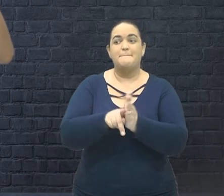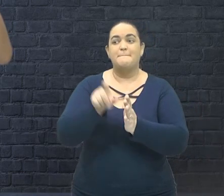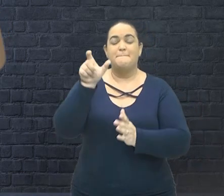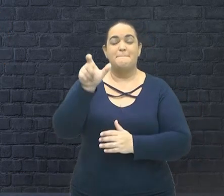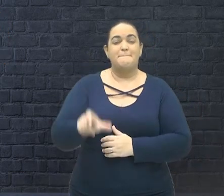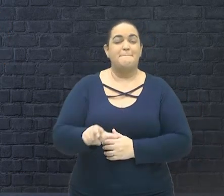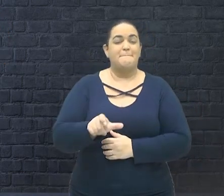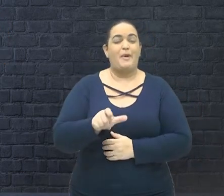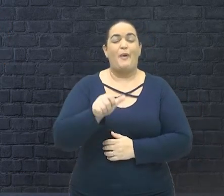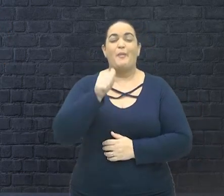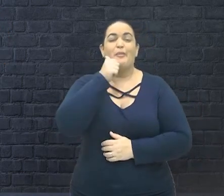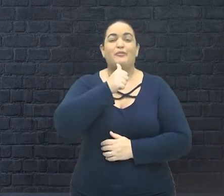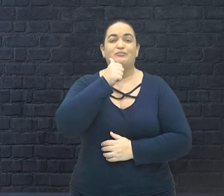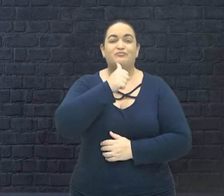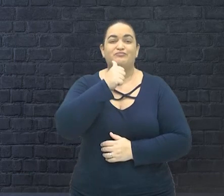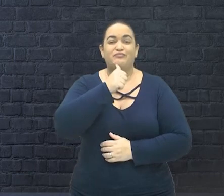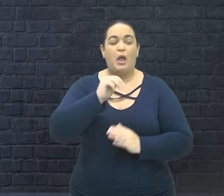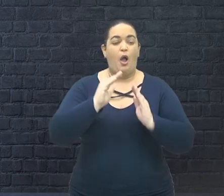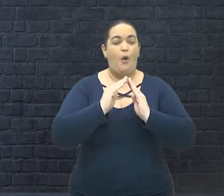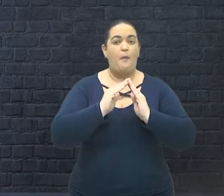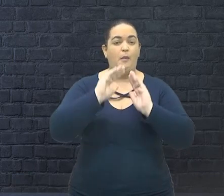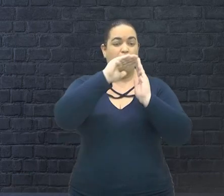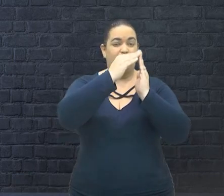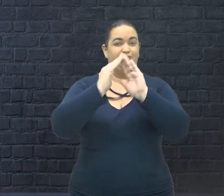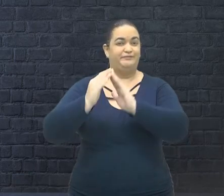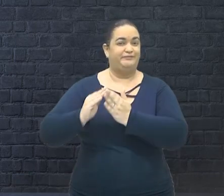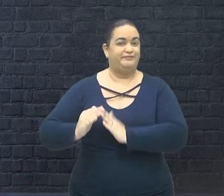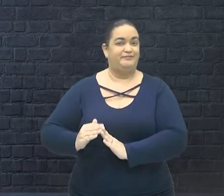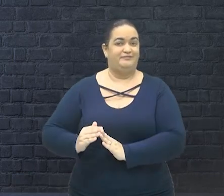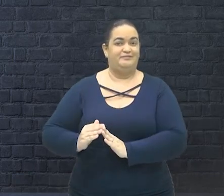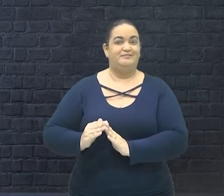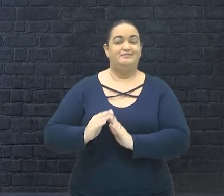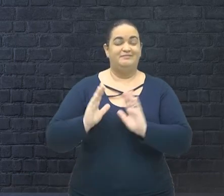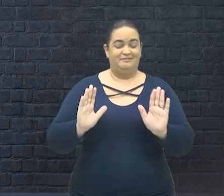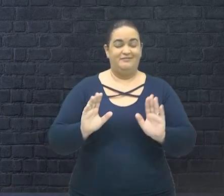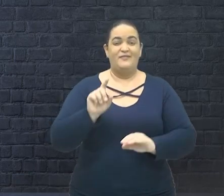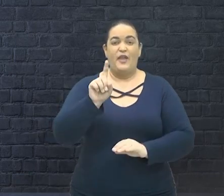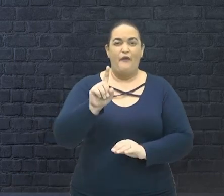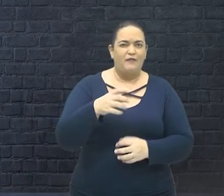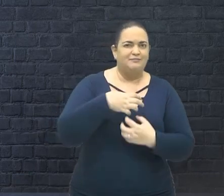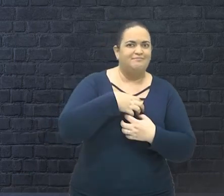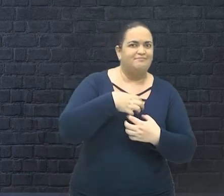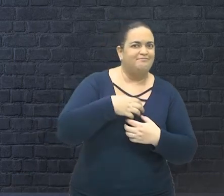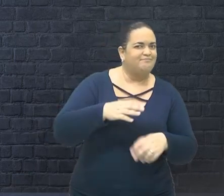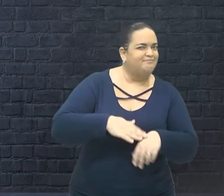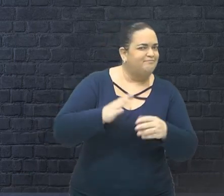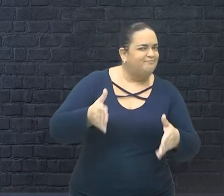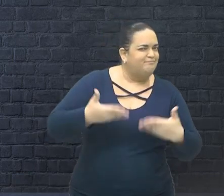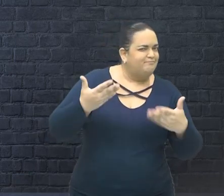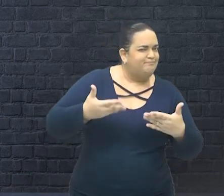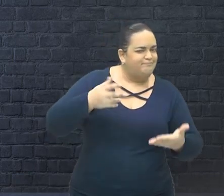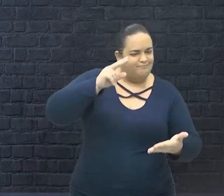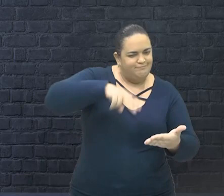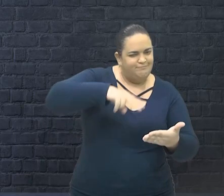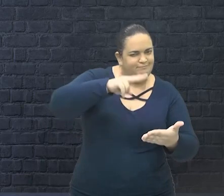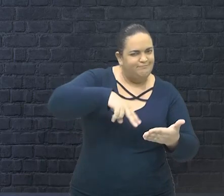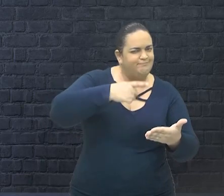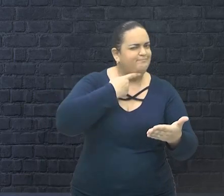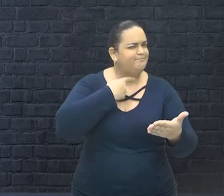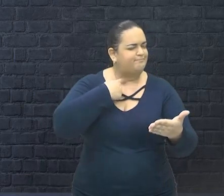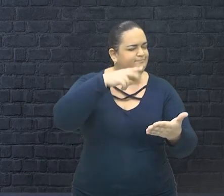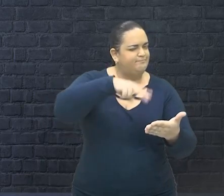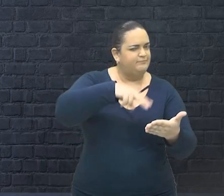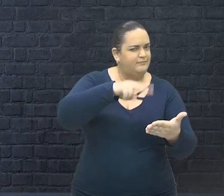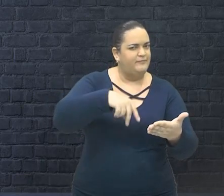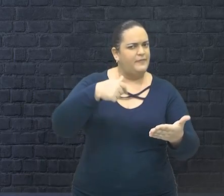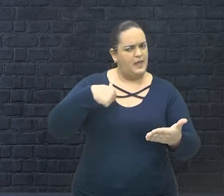Favelada. E para que vocês se interessem, sintam-se ainda mais estimuladas à leitura, farei uma